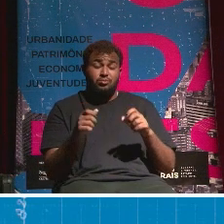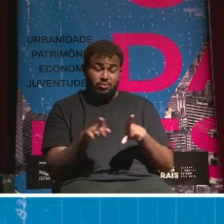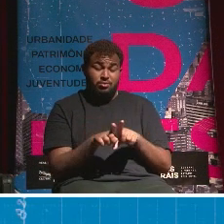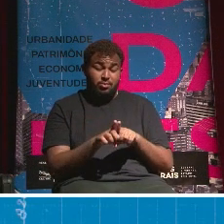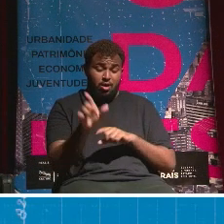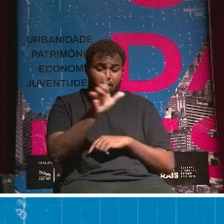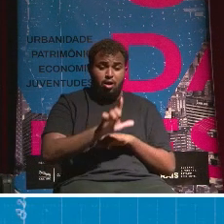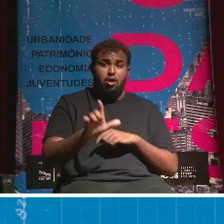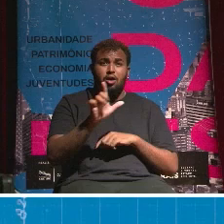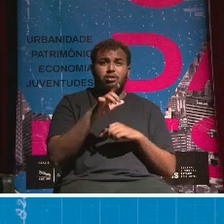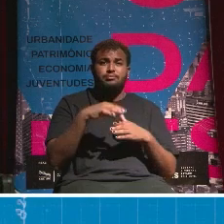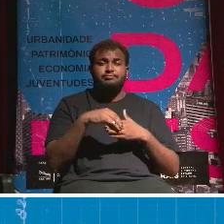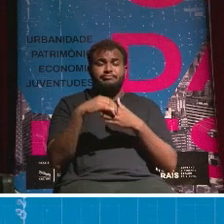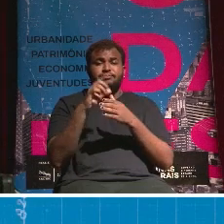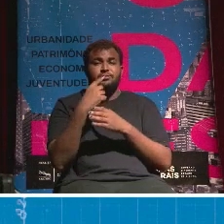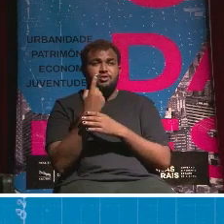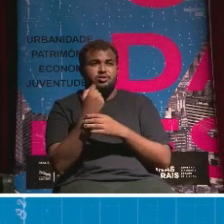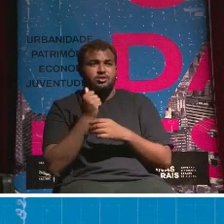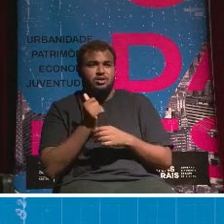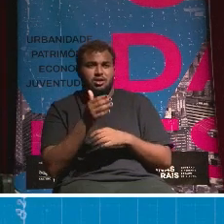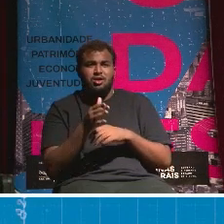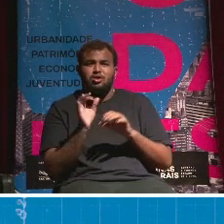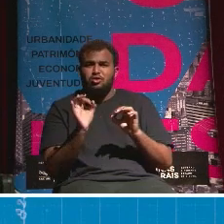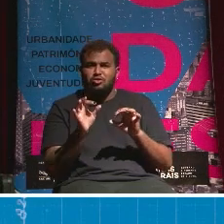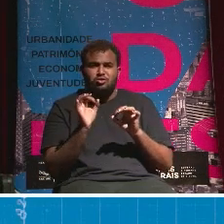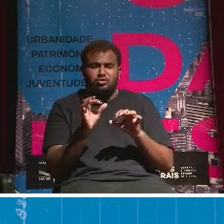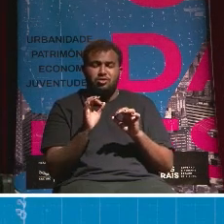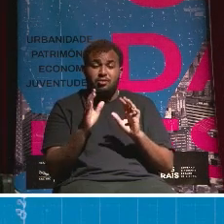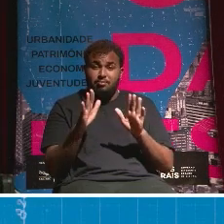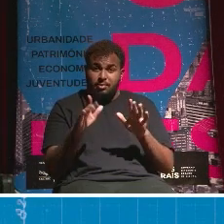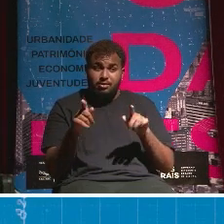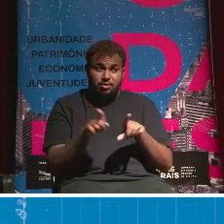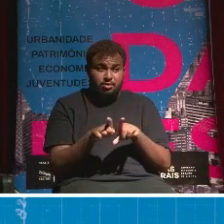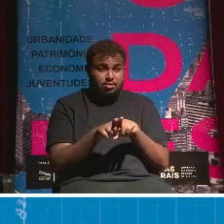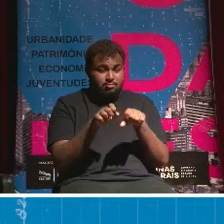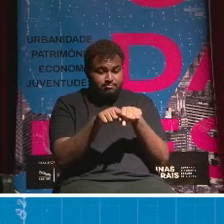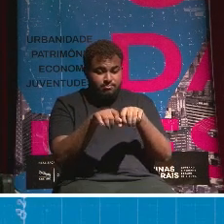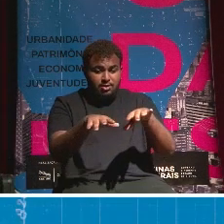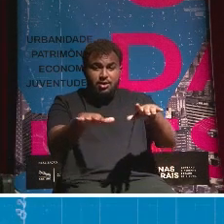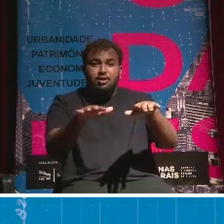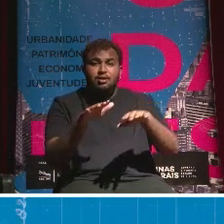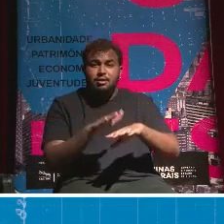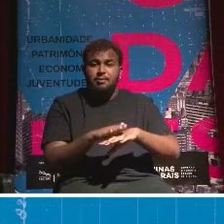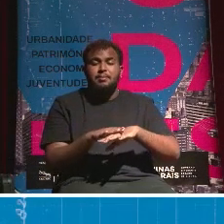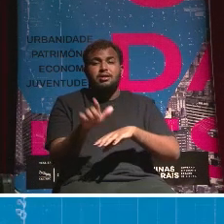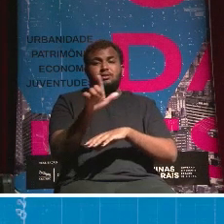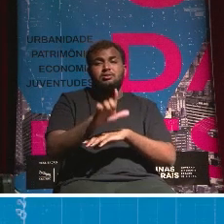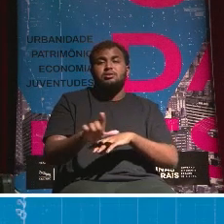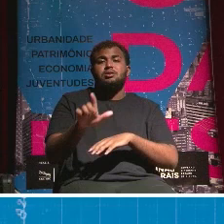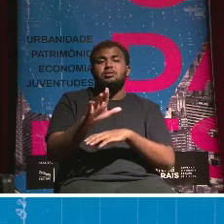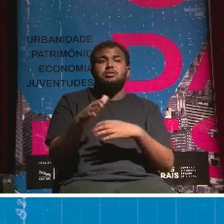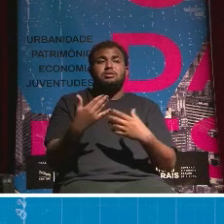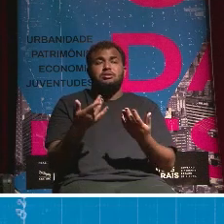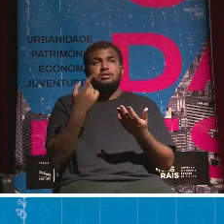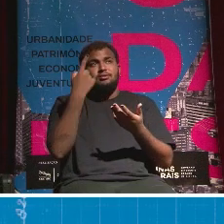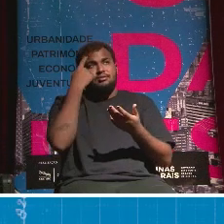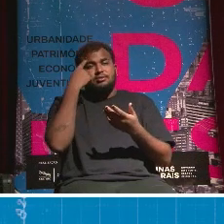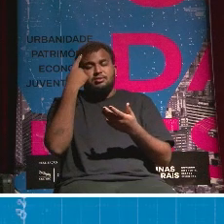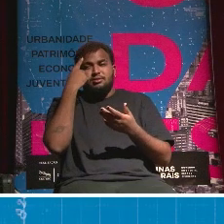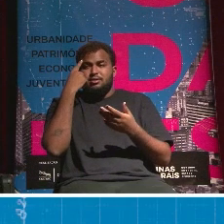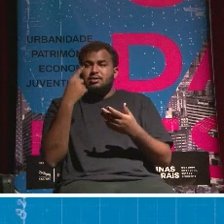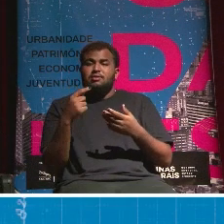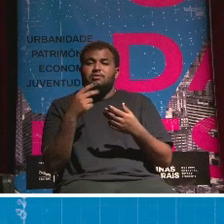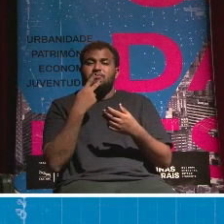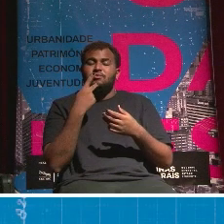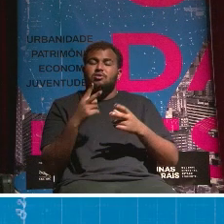as nossas ações, numa lógica que não é só causal, mas ela também é efectual. E essa lógica efectual me faz falar do último